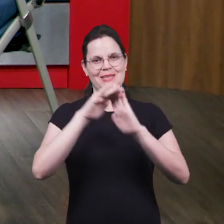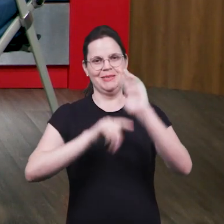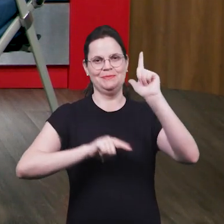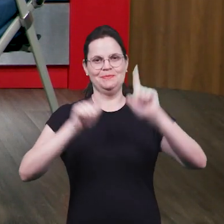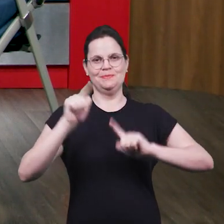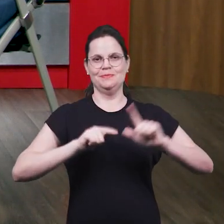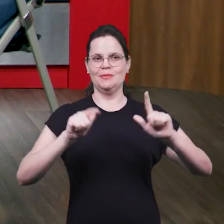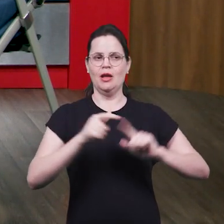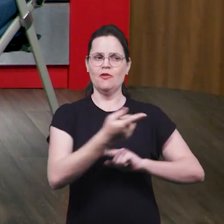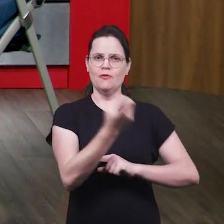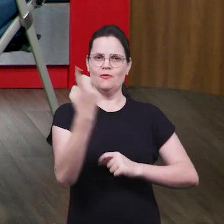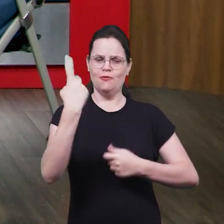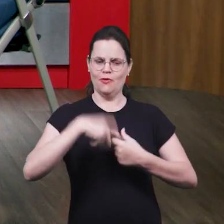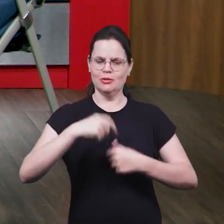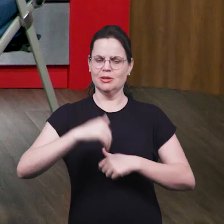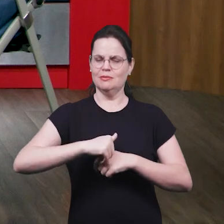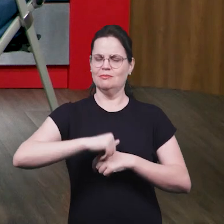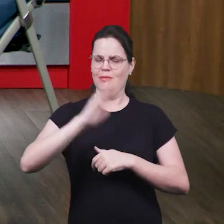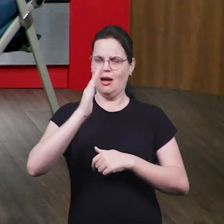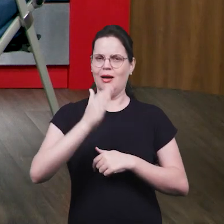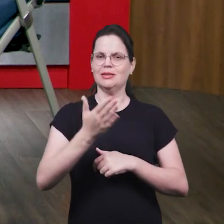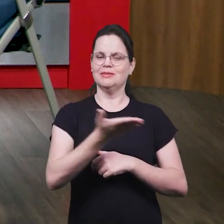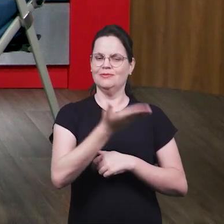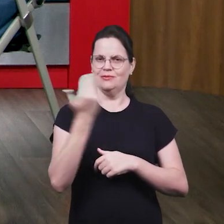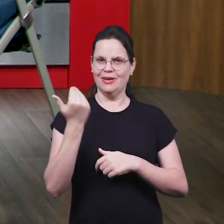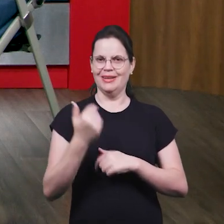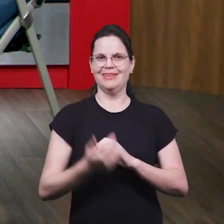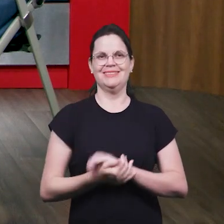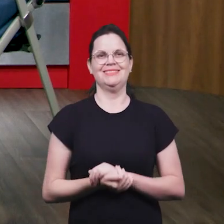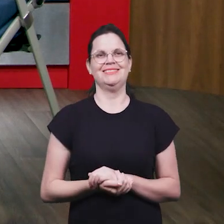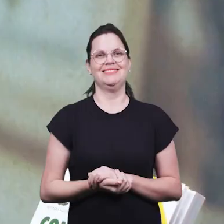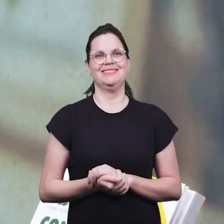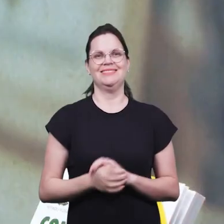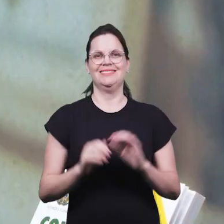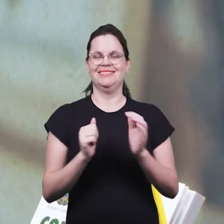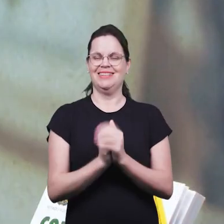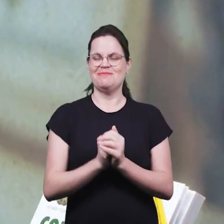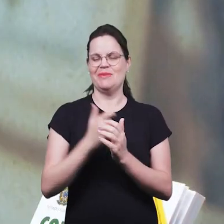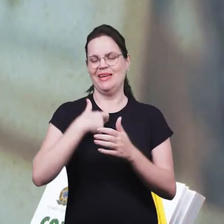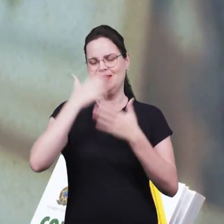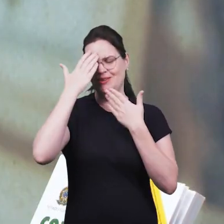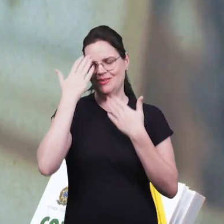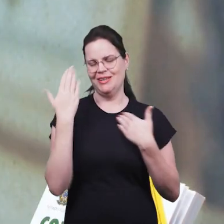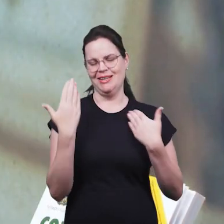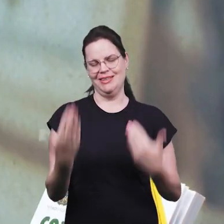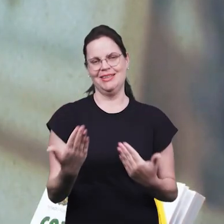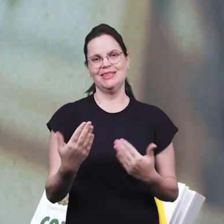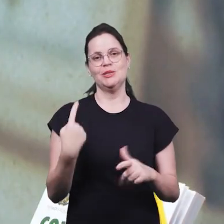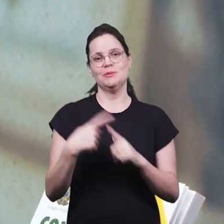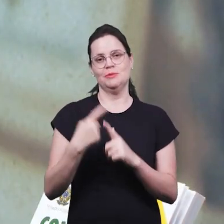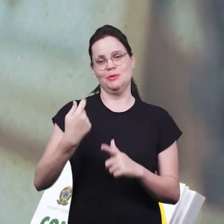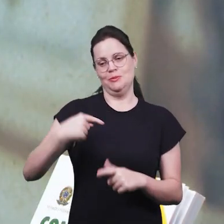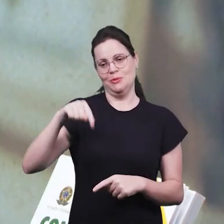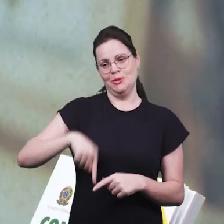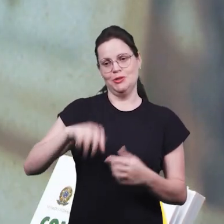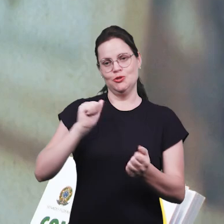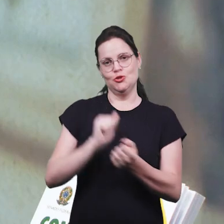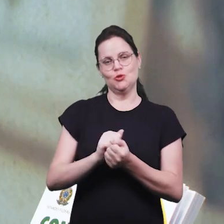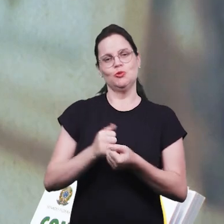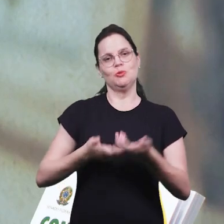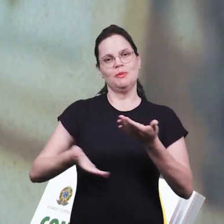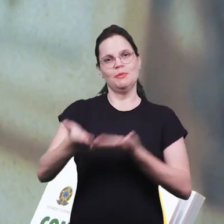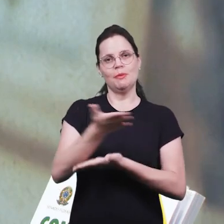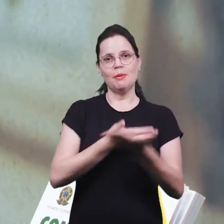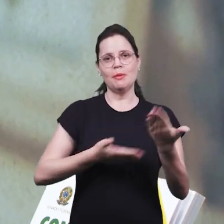programa e deixar as portas abertas aqui para que o colega retorne mais vezes. Eu que agradeço, doutor Rodrigo, por estar aqui contribuindo